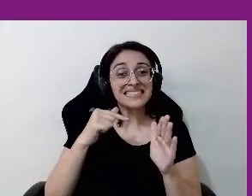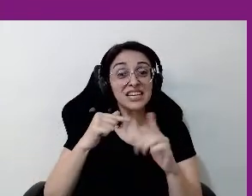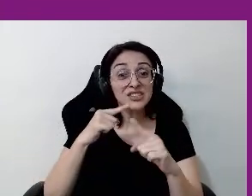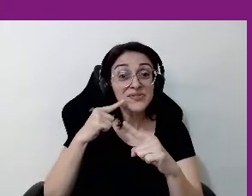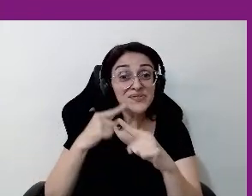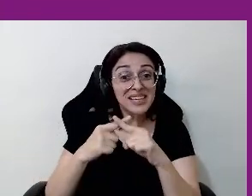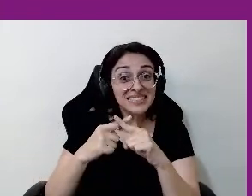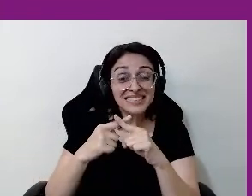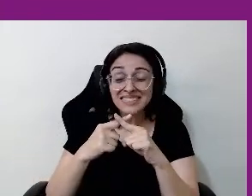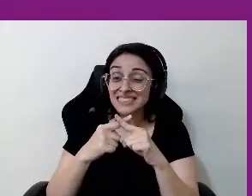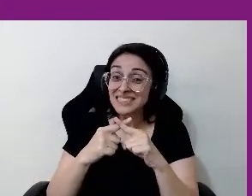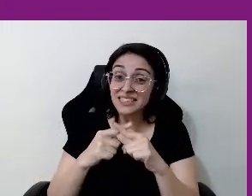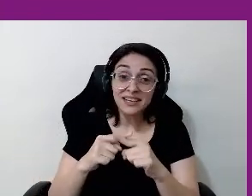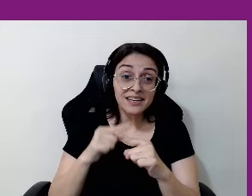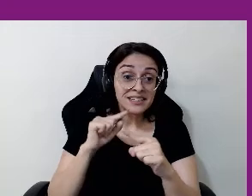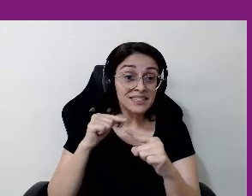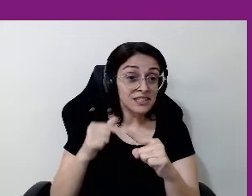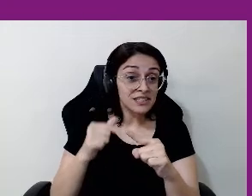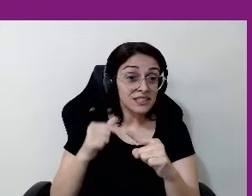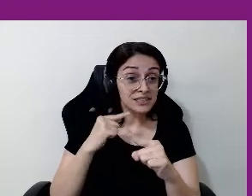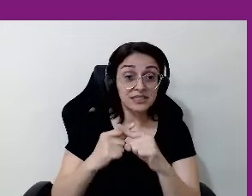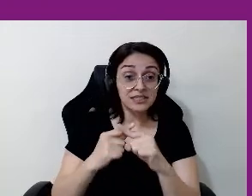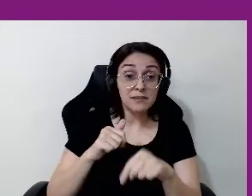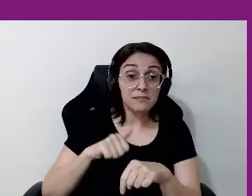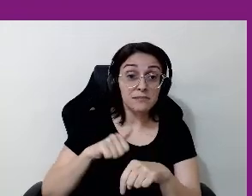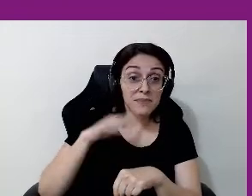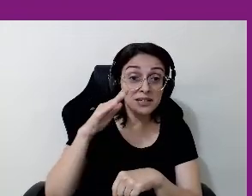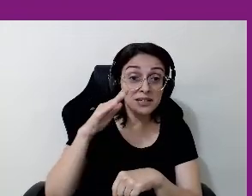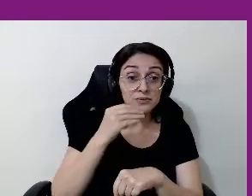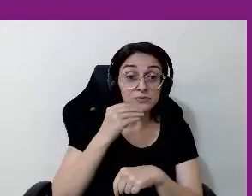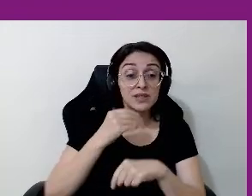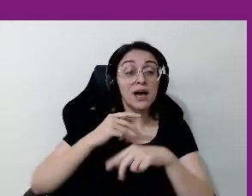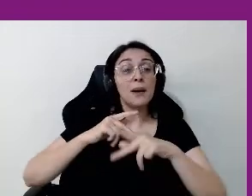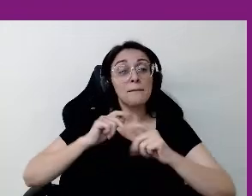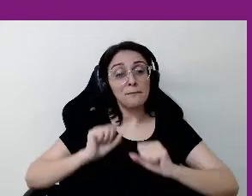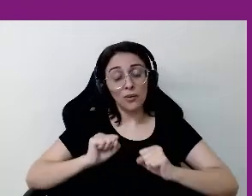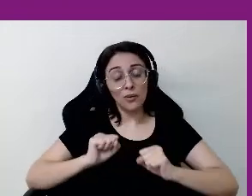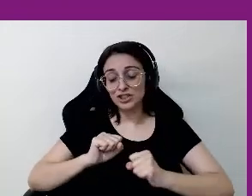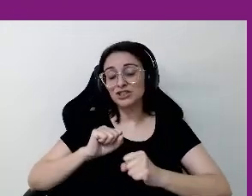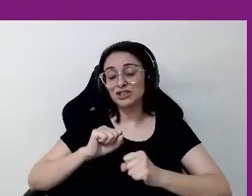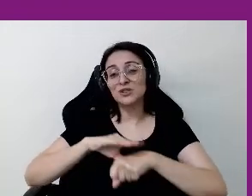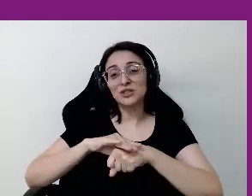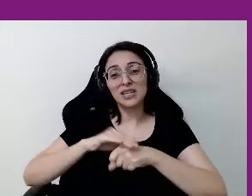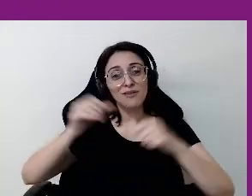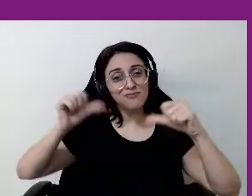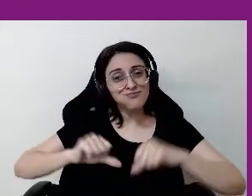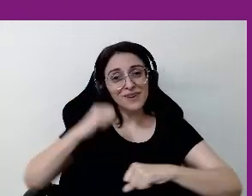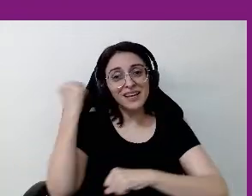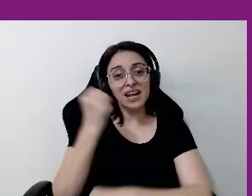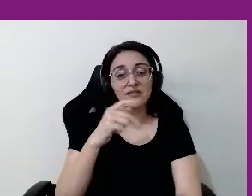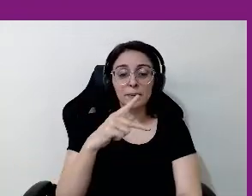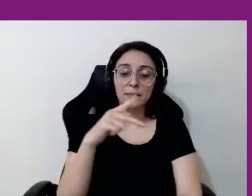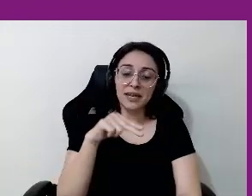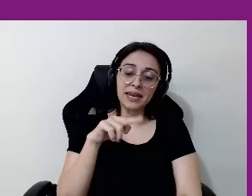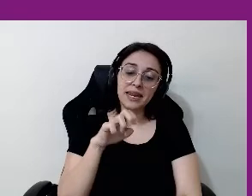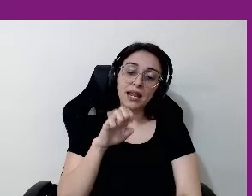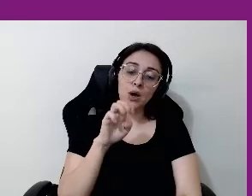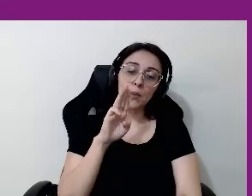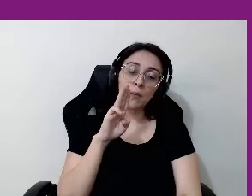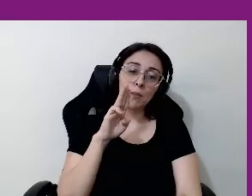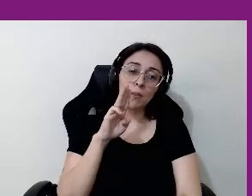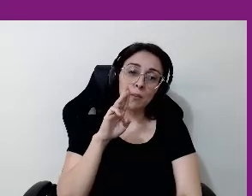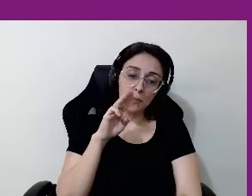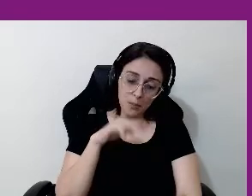vezes mais, eles têm 7 vezes mais chance de fazer pneumomediastino, e o pneumomediastino sempre acontece ali na